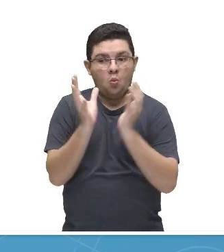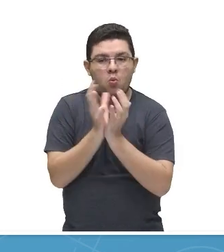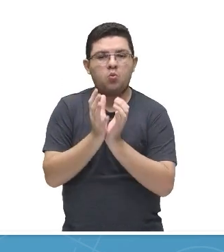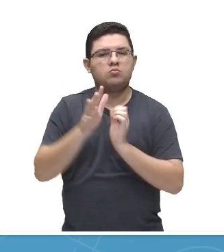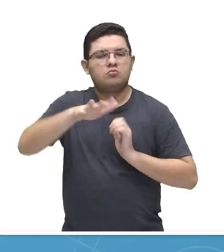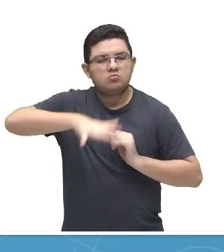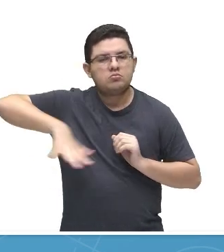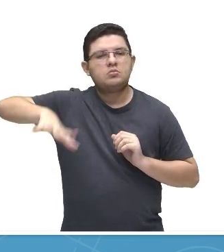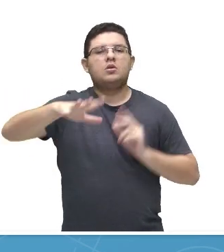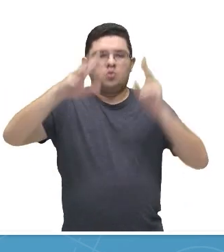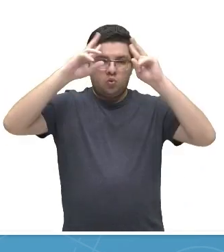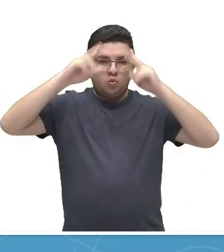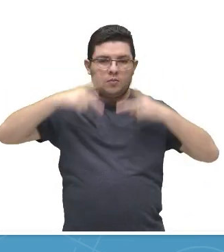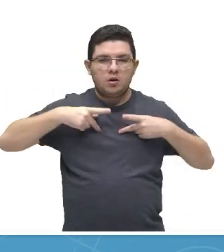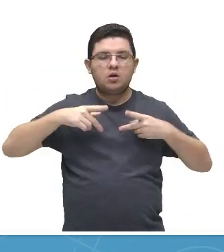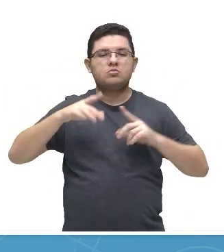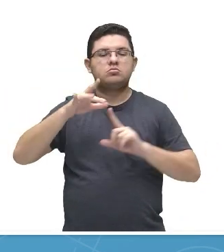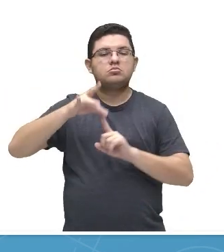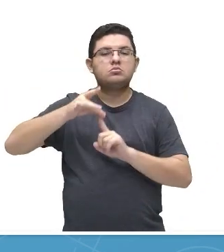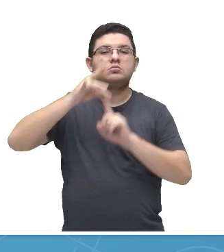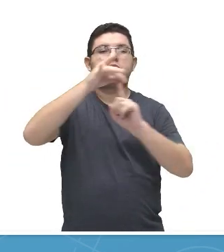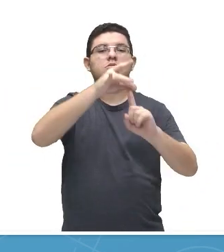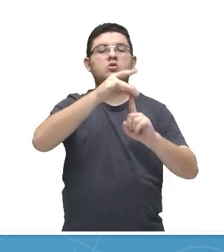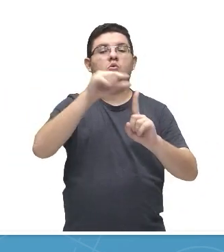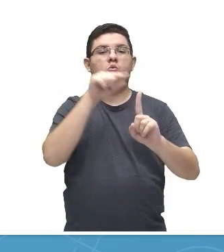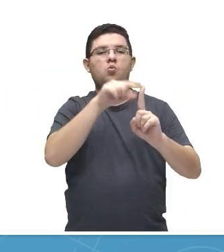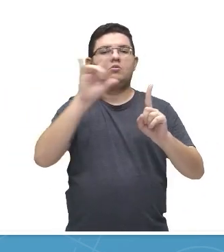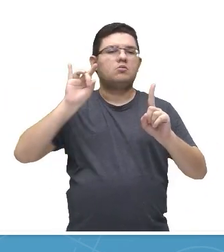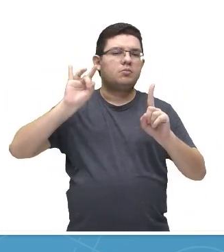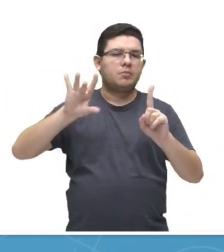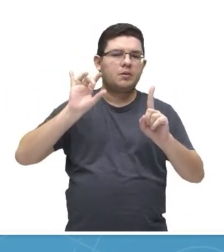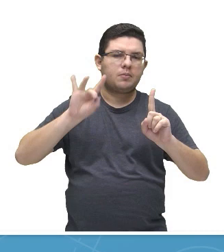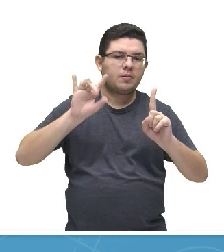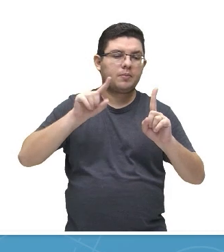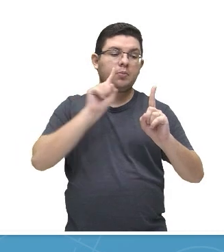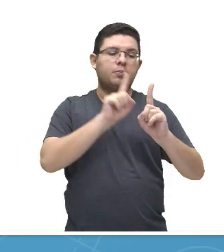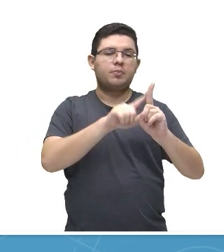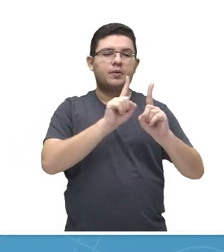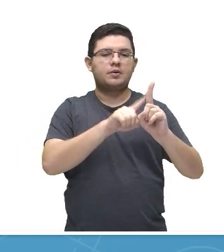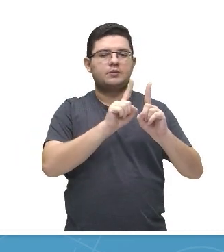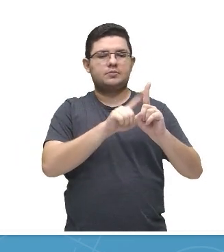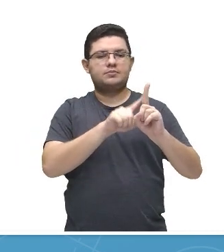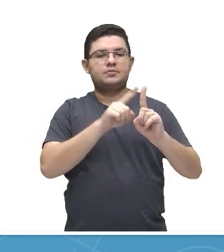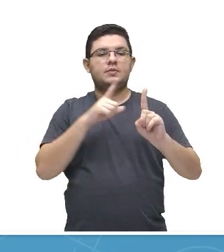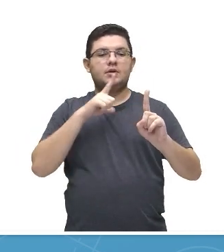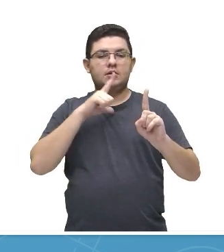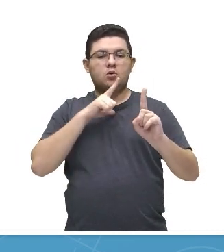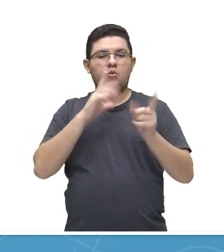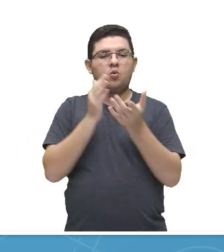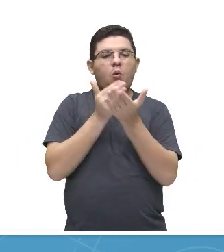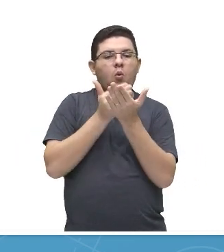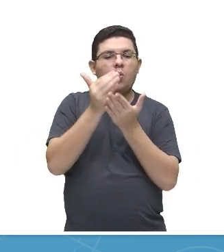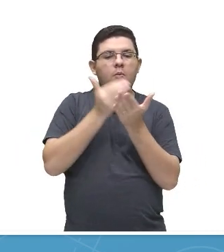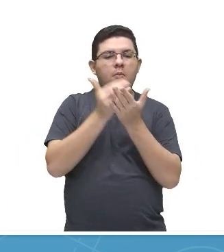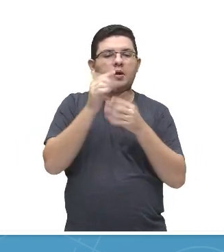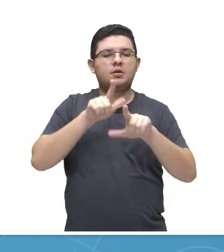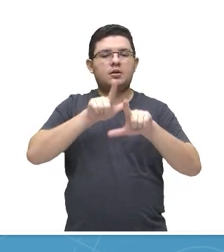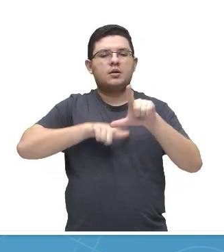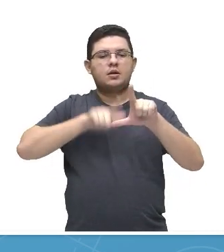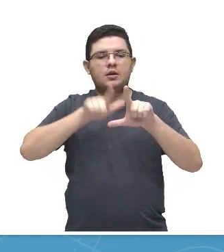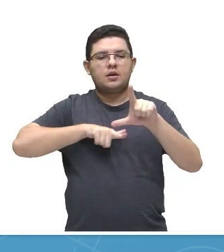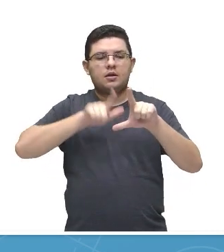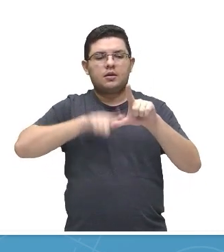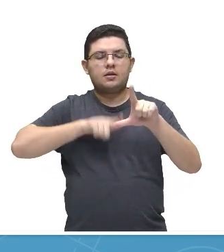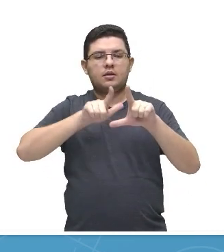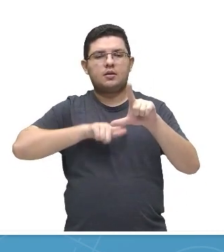pego e nomeio um. Ele é representado, isso aqui é muito importante, pela letra inicial. A inicial do